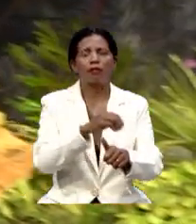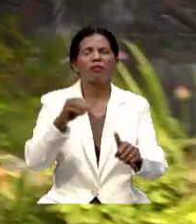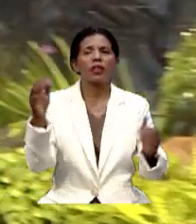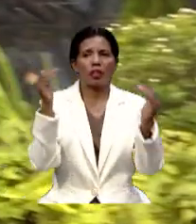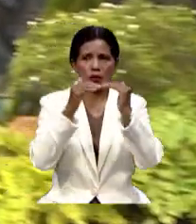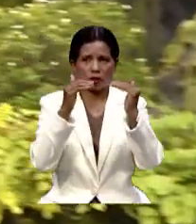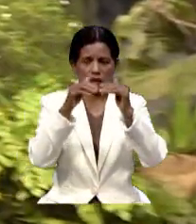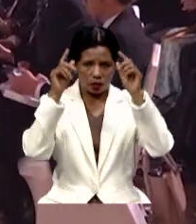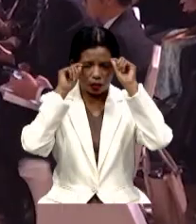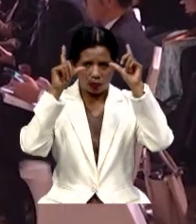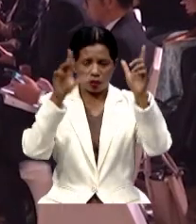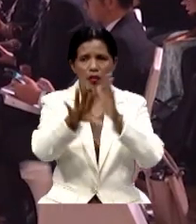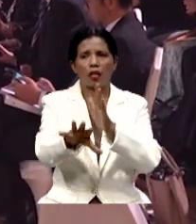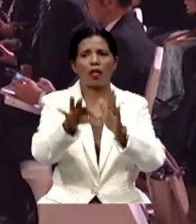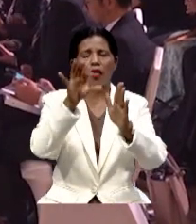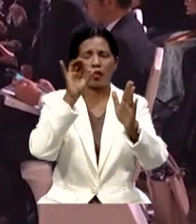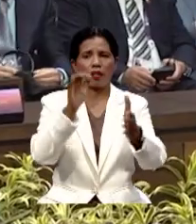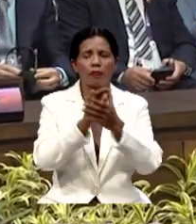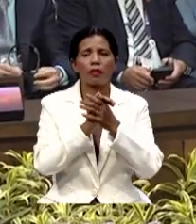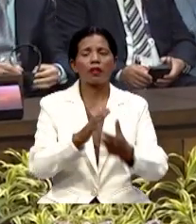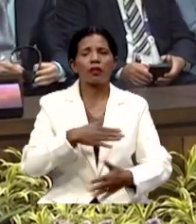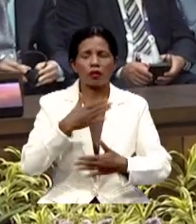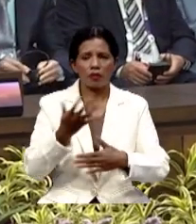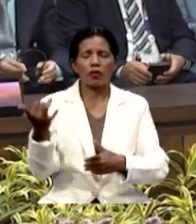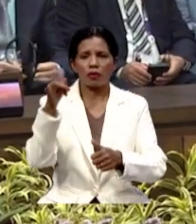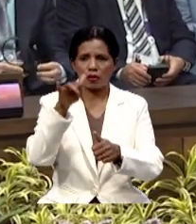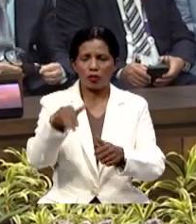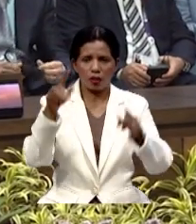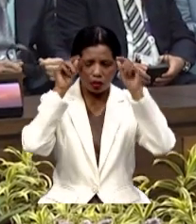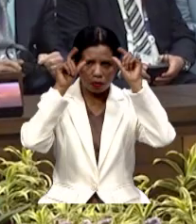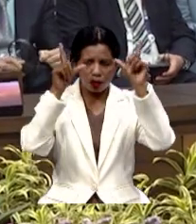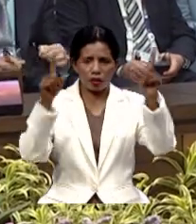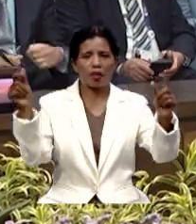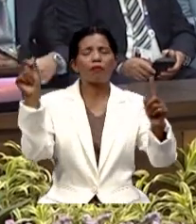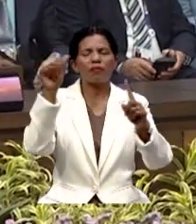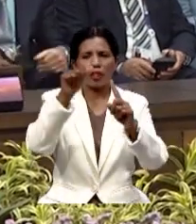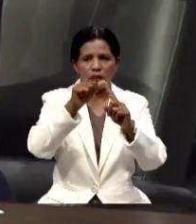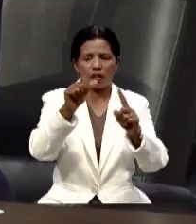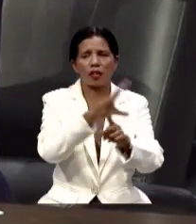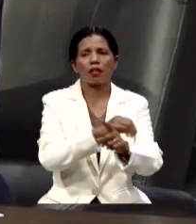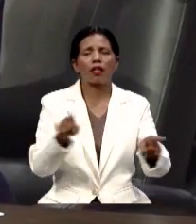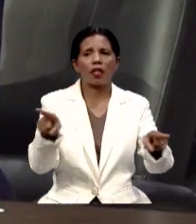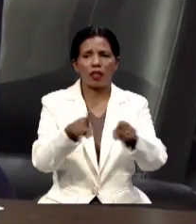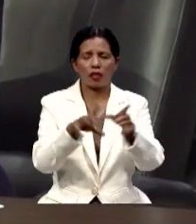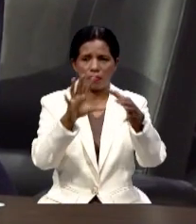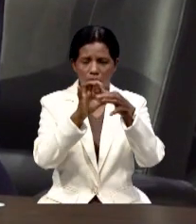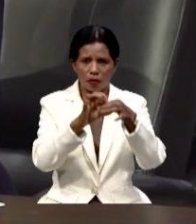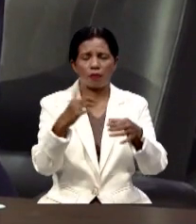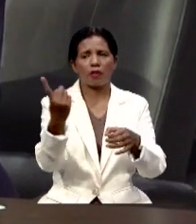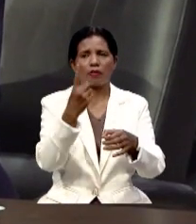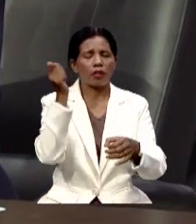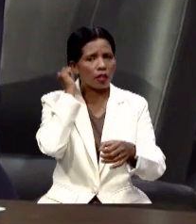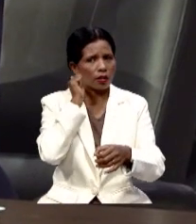Nemos, Timor-Leste reta a apreciação para o progresso CIRANB, Timor-Leste atinge ONA, Moloxai membro permanente